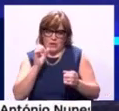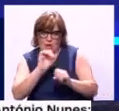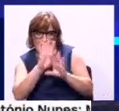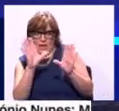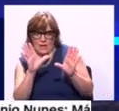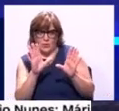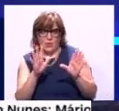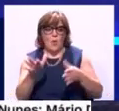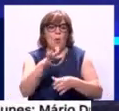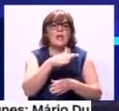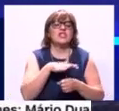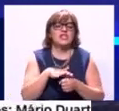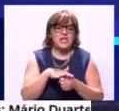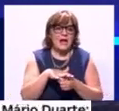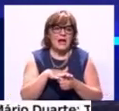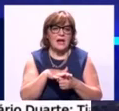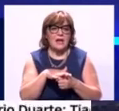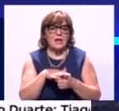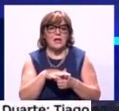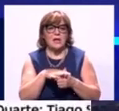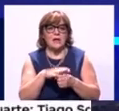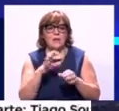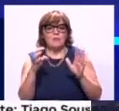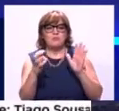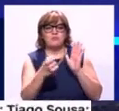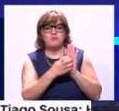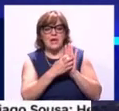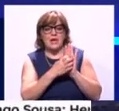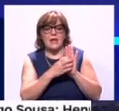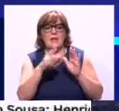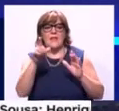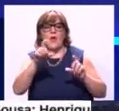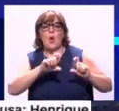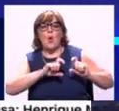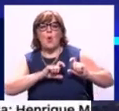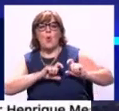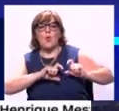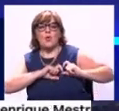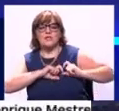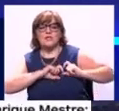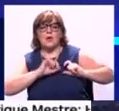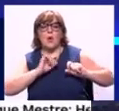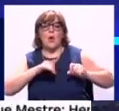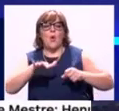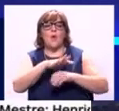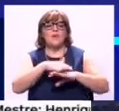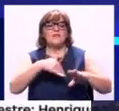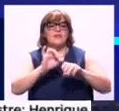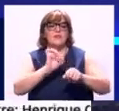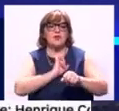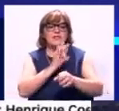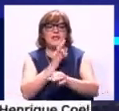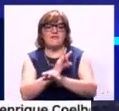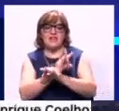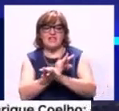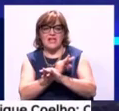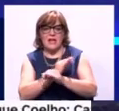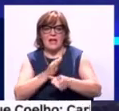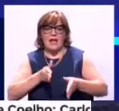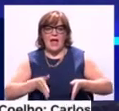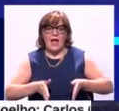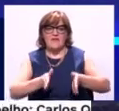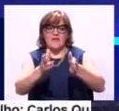está o símbolo do Futebol Clube Porto nesse coração, onde nós fazemos as nossas festas, Avenida dos